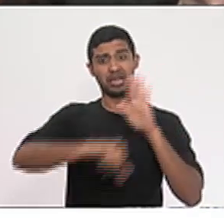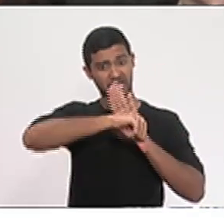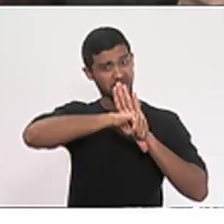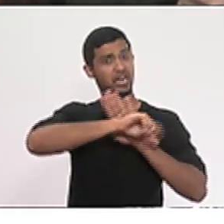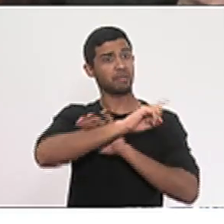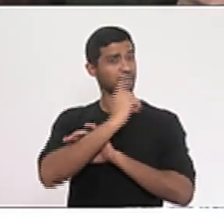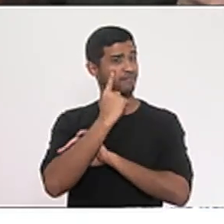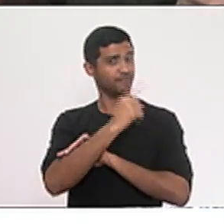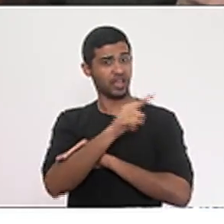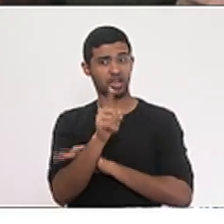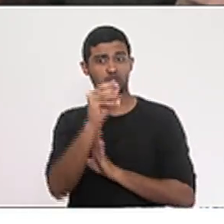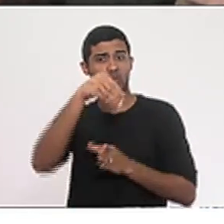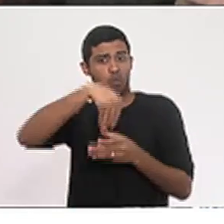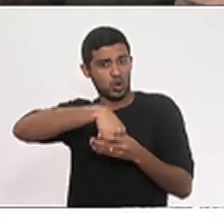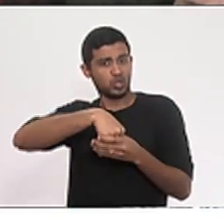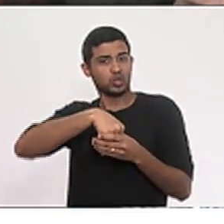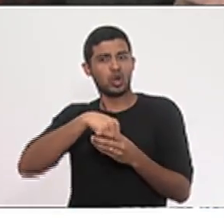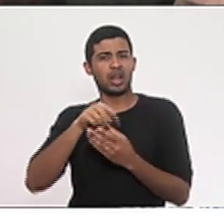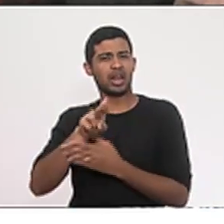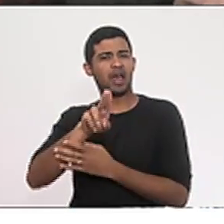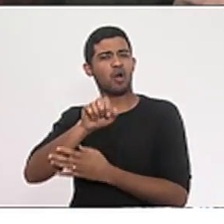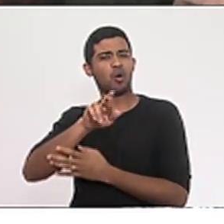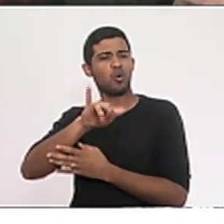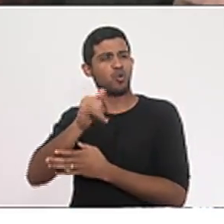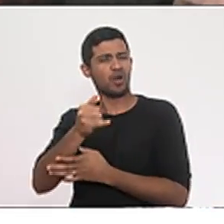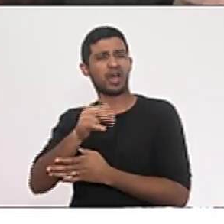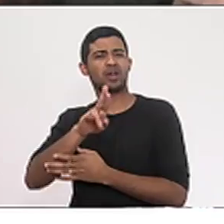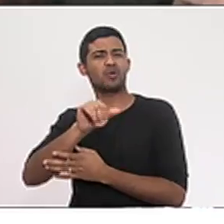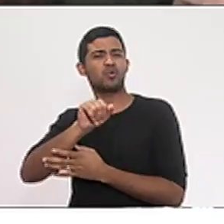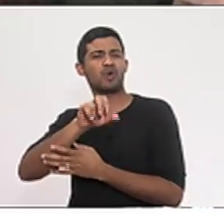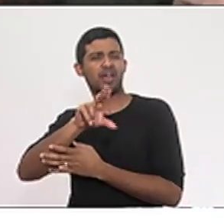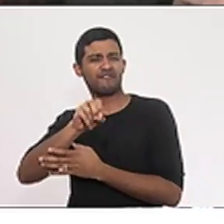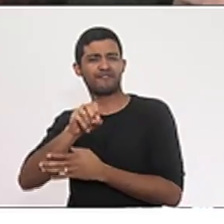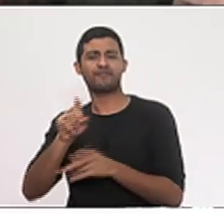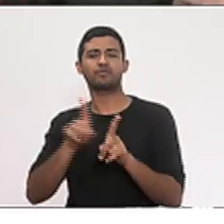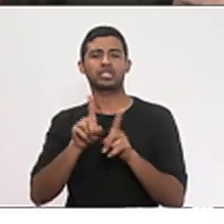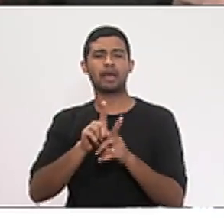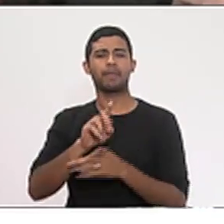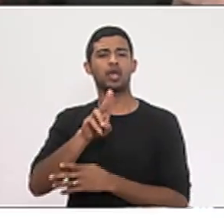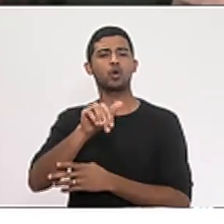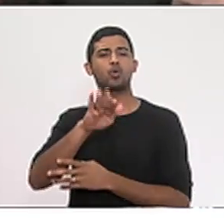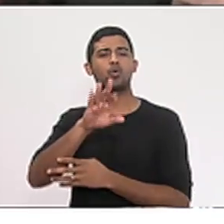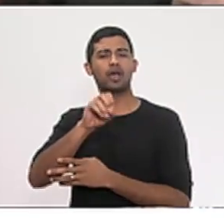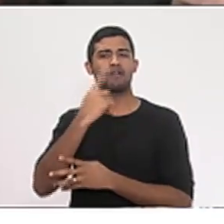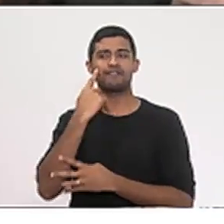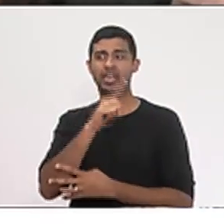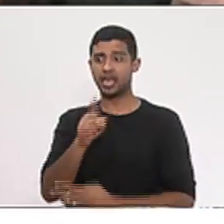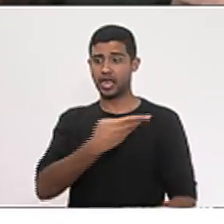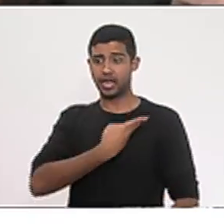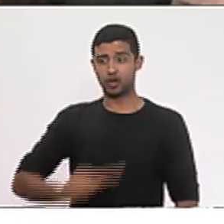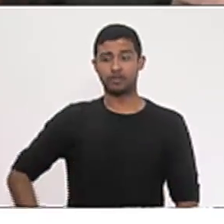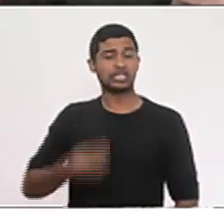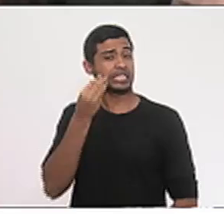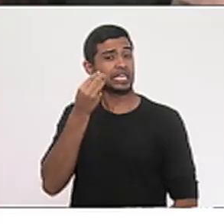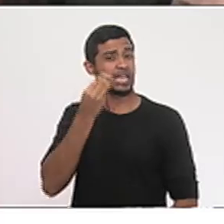inteligência instalada no Rio de Janeiro, a UERJ, a UENF, a UESO, enfim, e o governador então candidato em